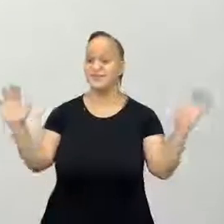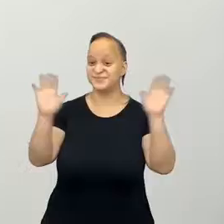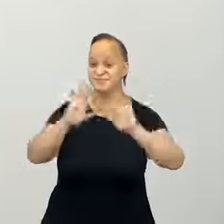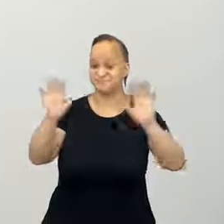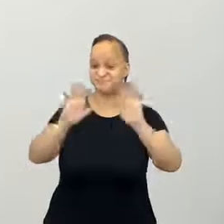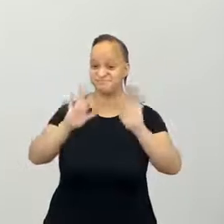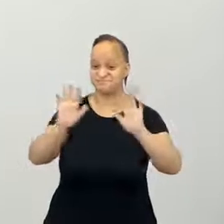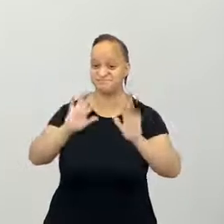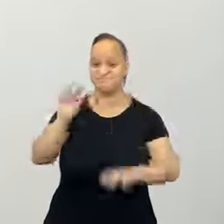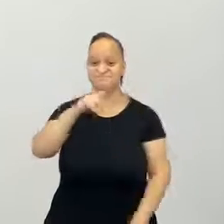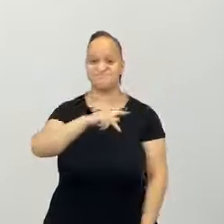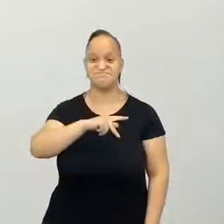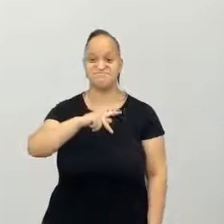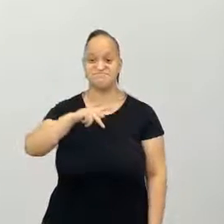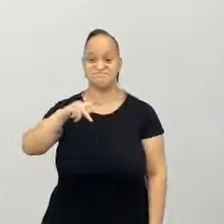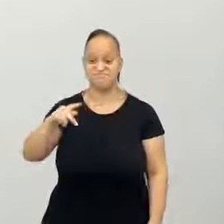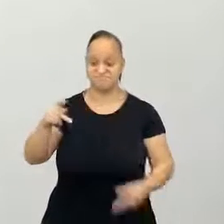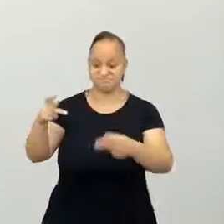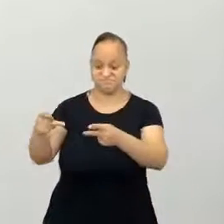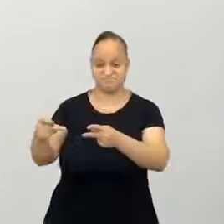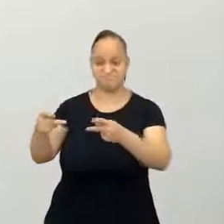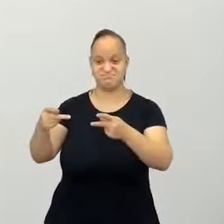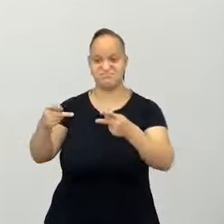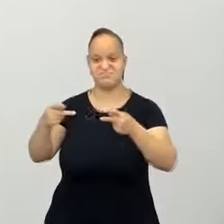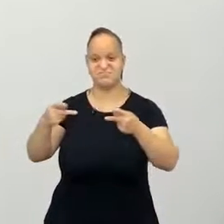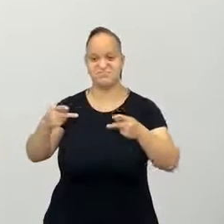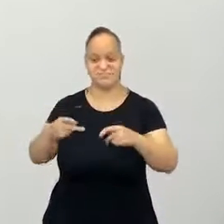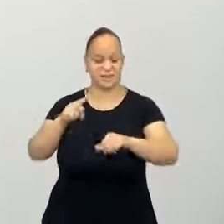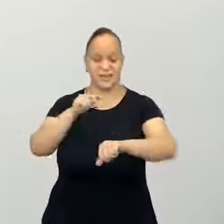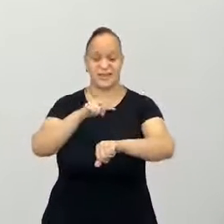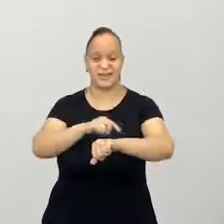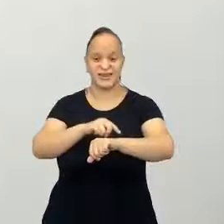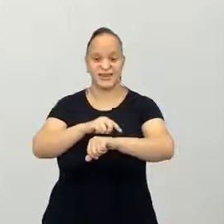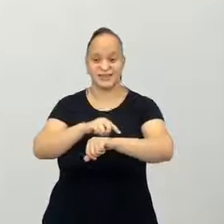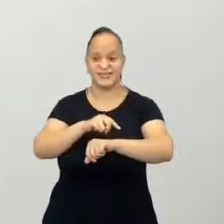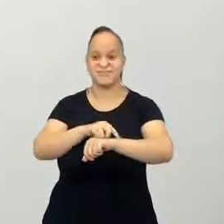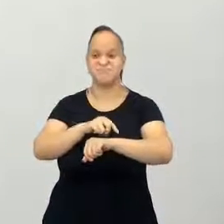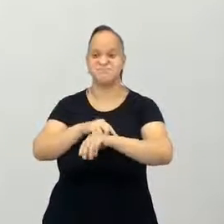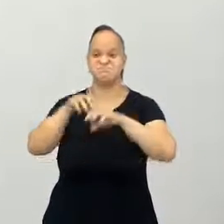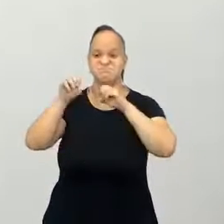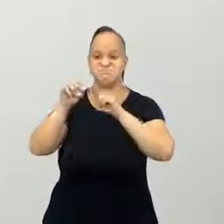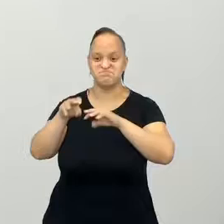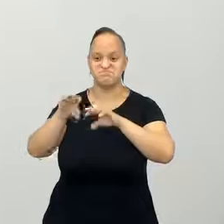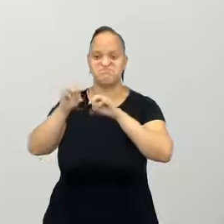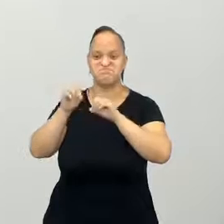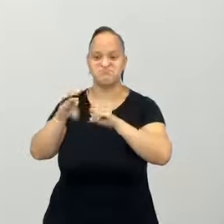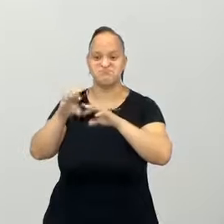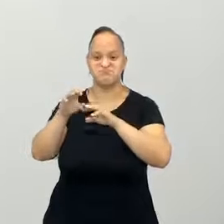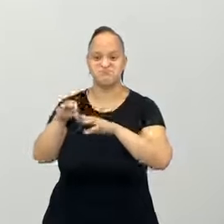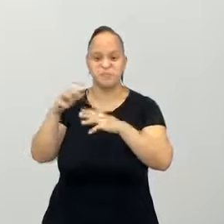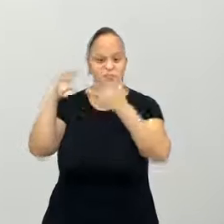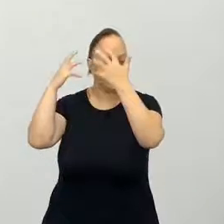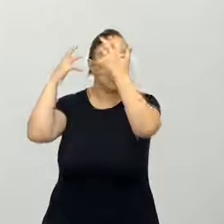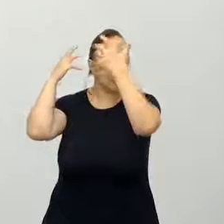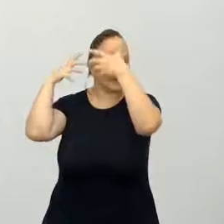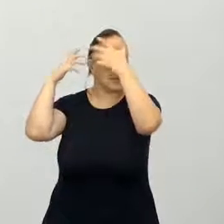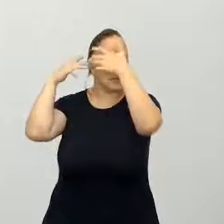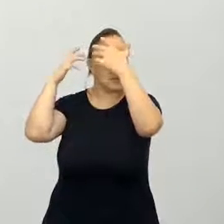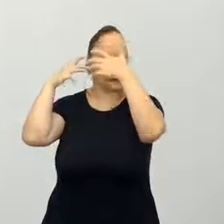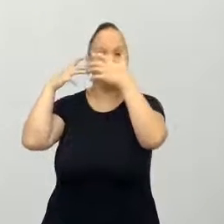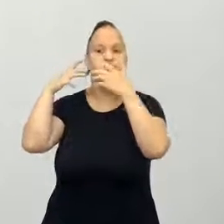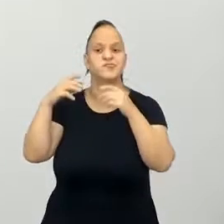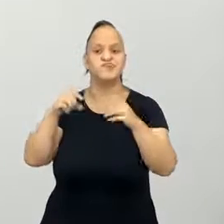Olá, professores e professoras, sejam todos bem-vindos a esse nosso momento de ATPC, reflexões sobre o